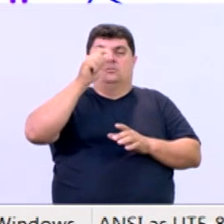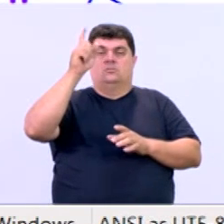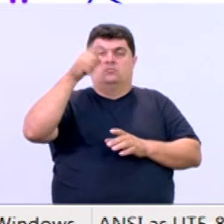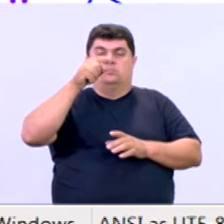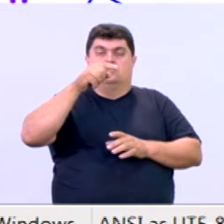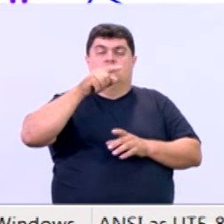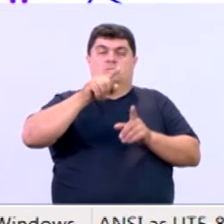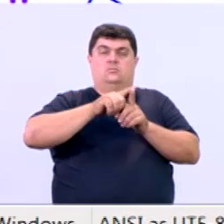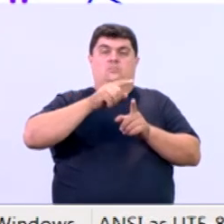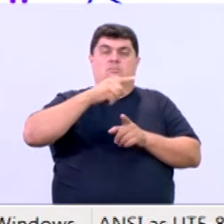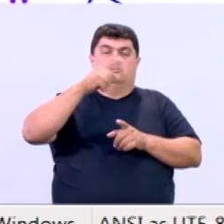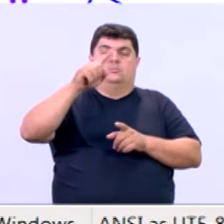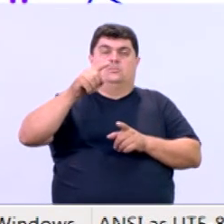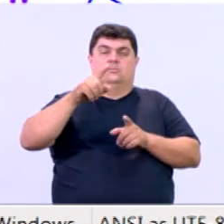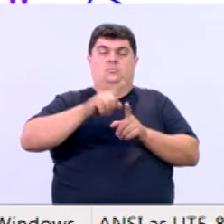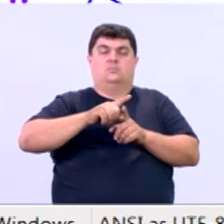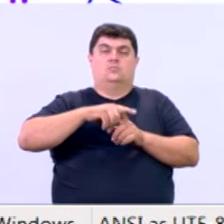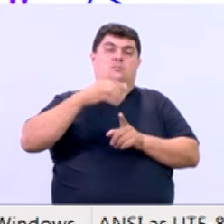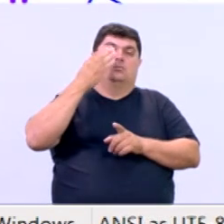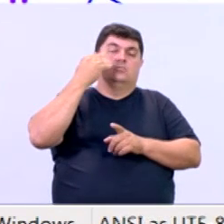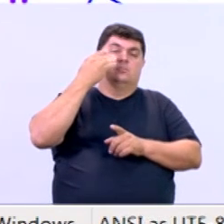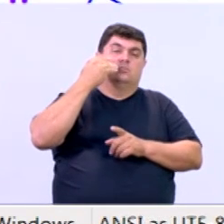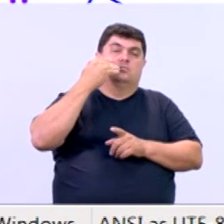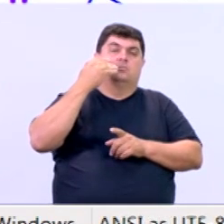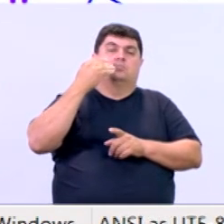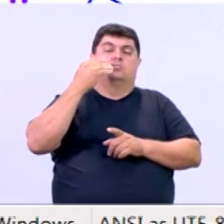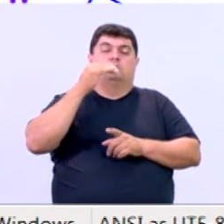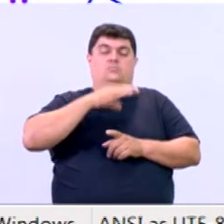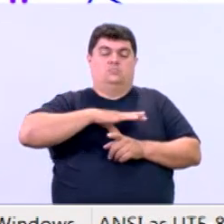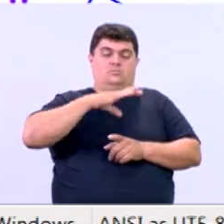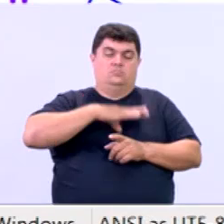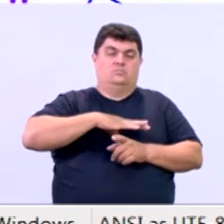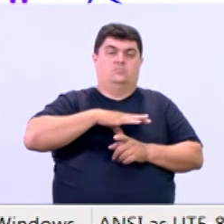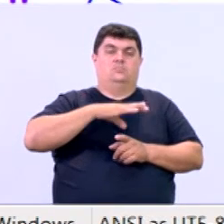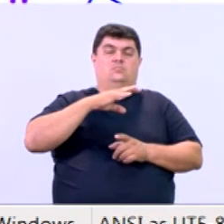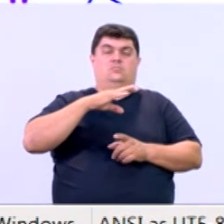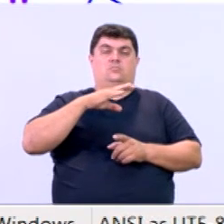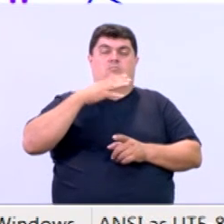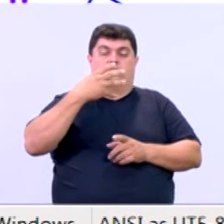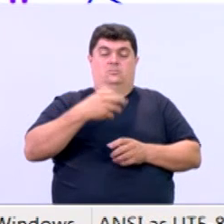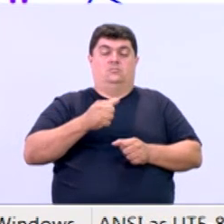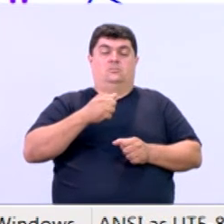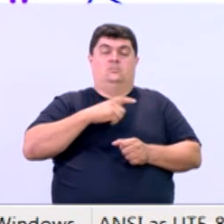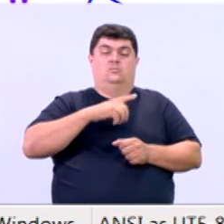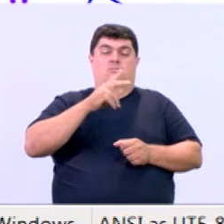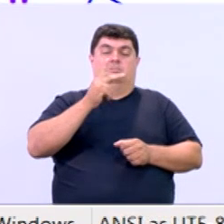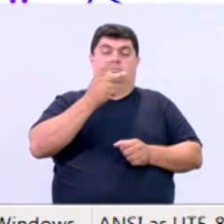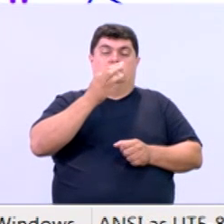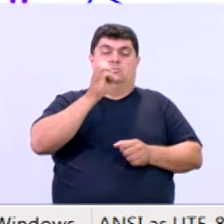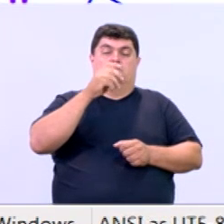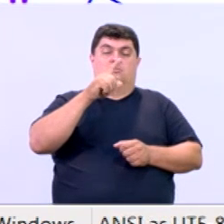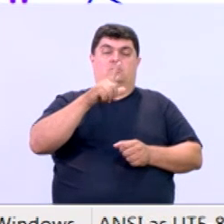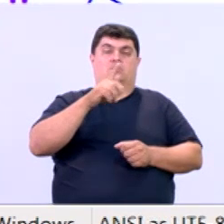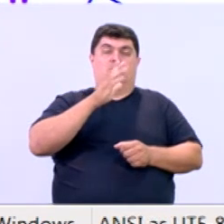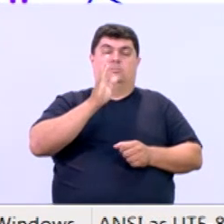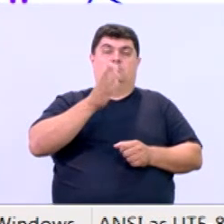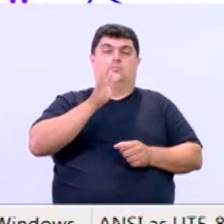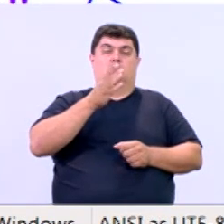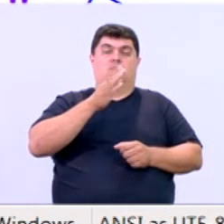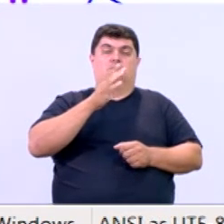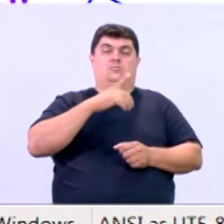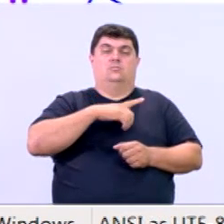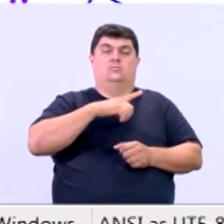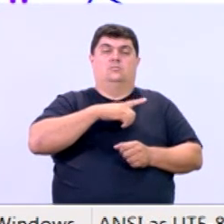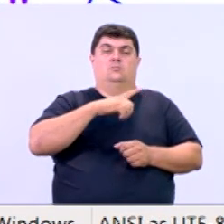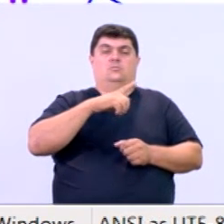que o nosso português aceita. Então, eu falo que o HTML foi escrito para uma linguagem